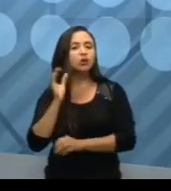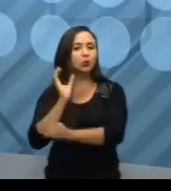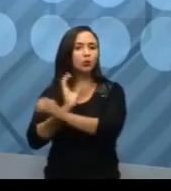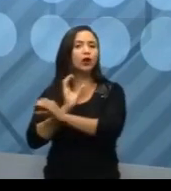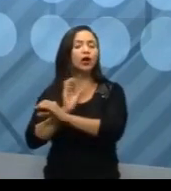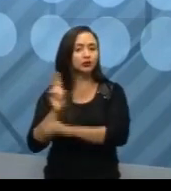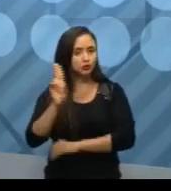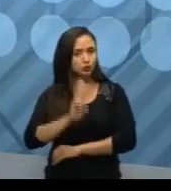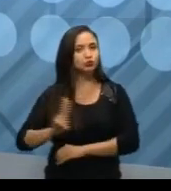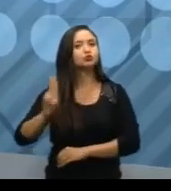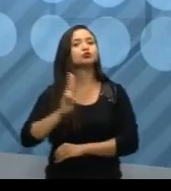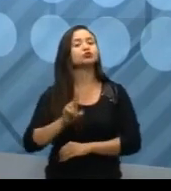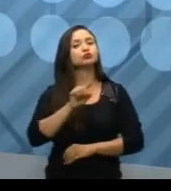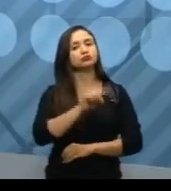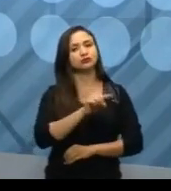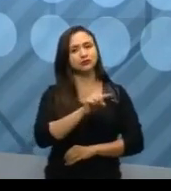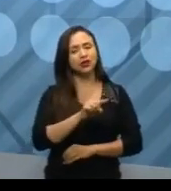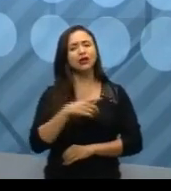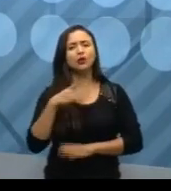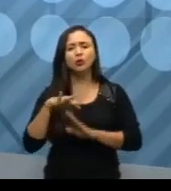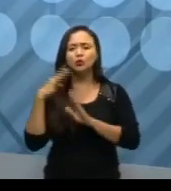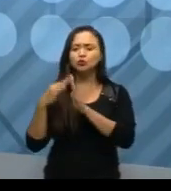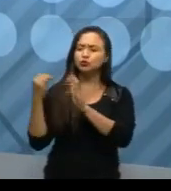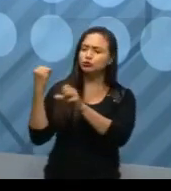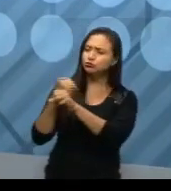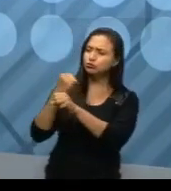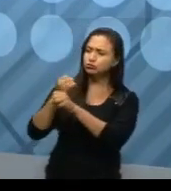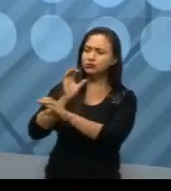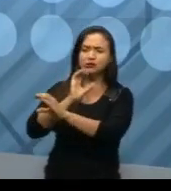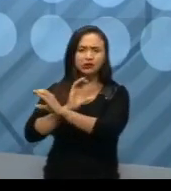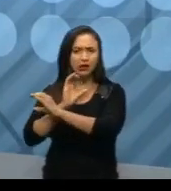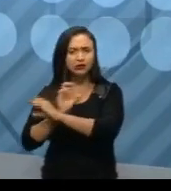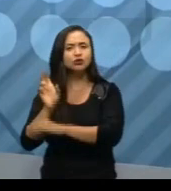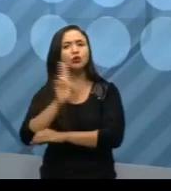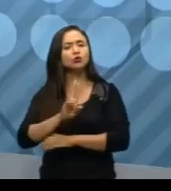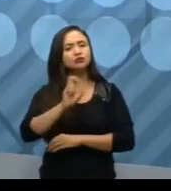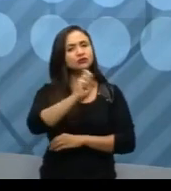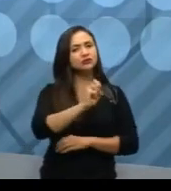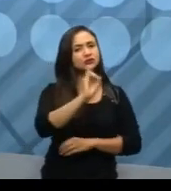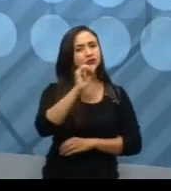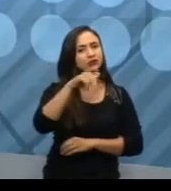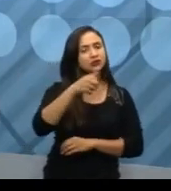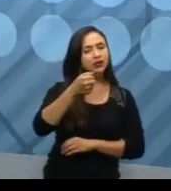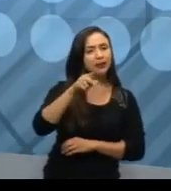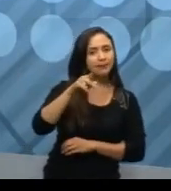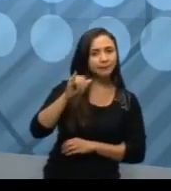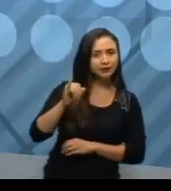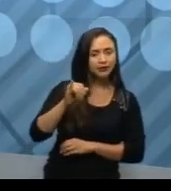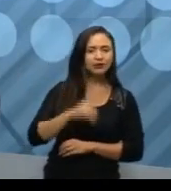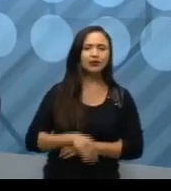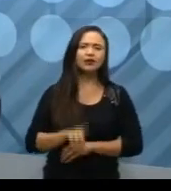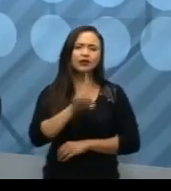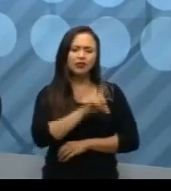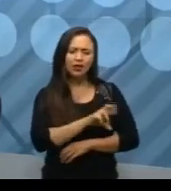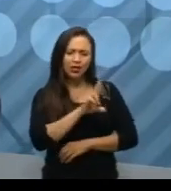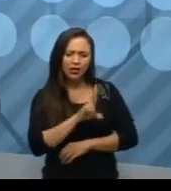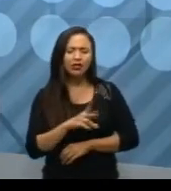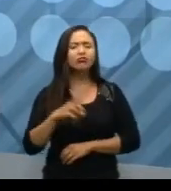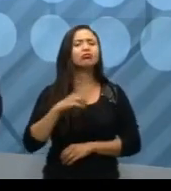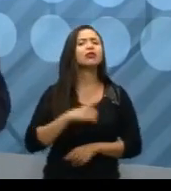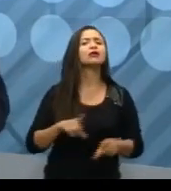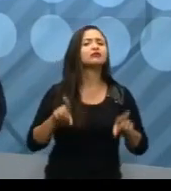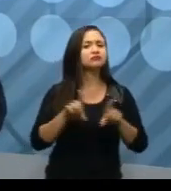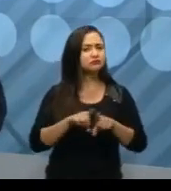Caixa, então, obras da Caixa, relacionadas à Caixa, vai ser utilizada a SINAP. O DR tem uma dele,